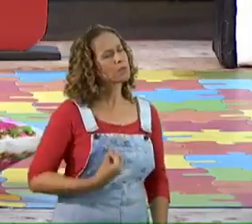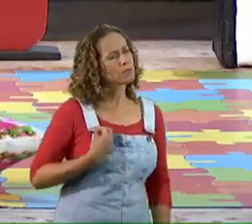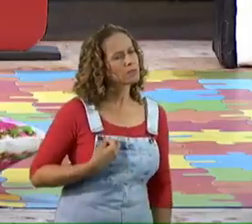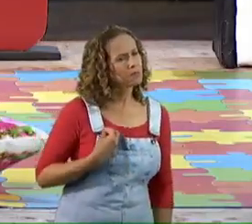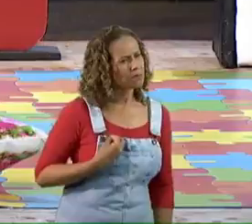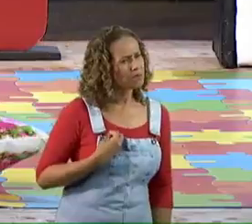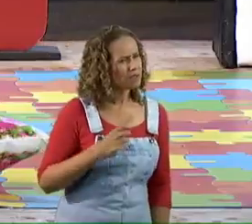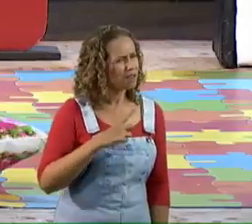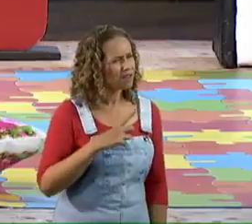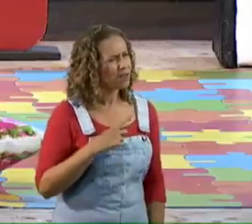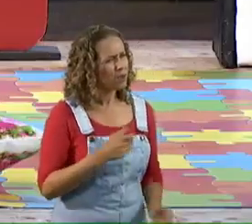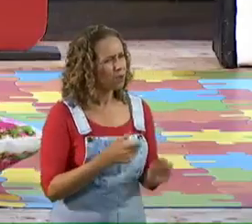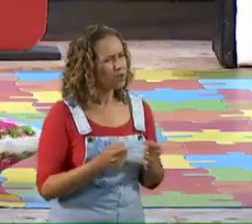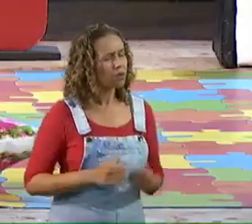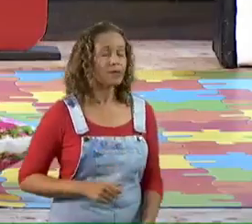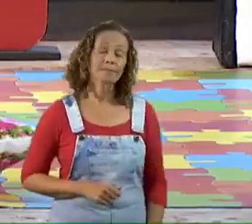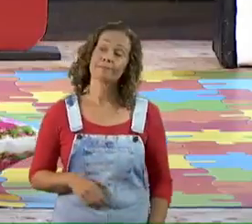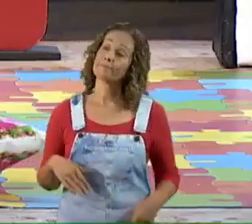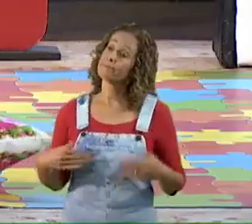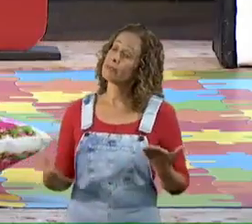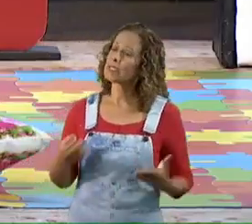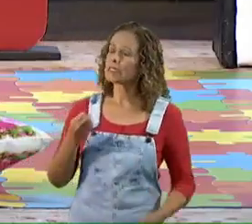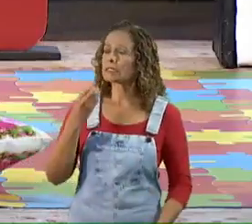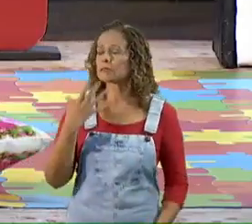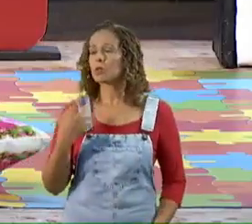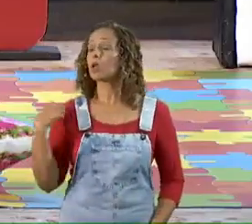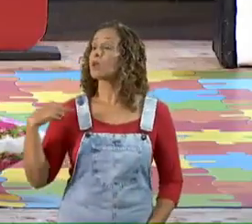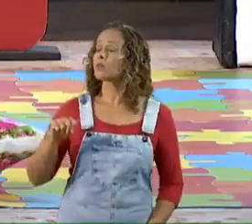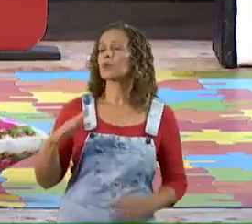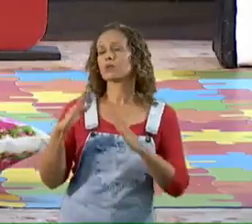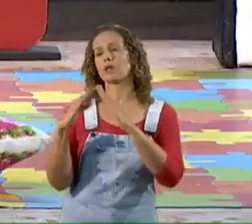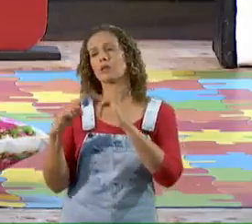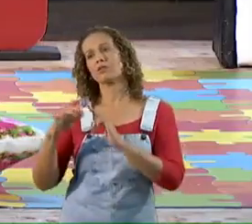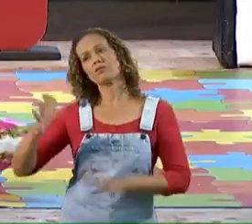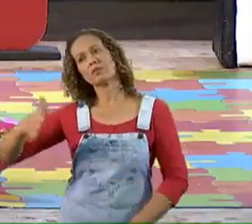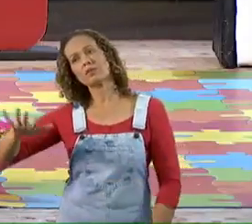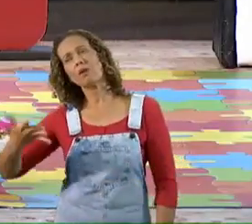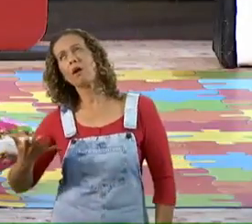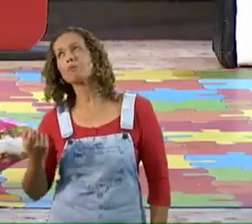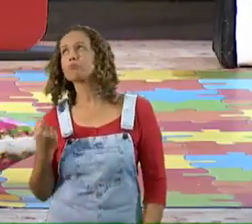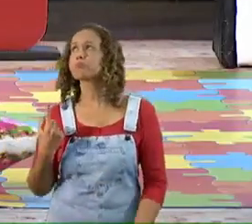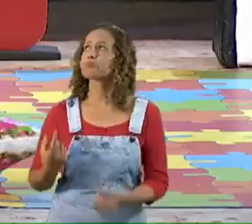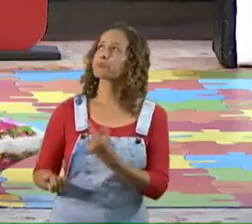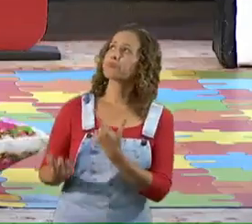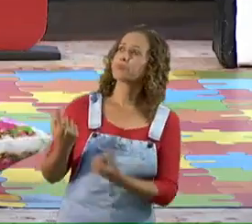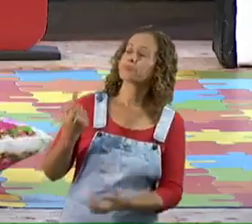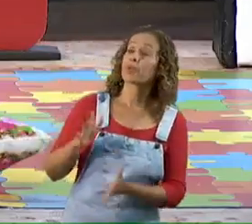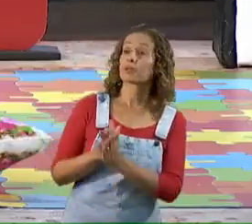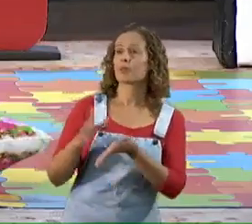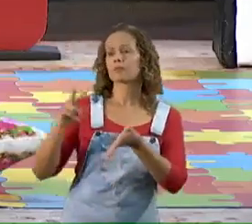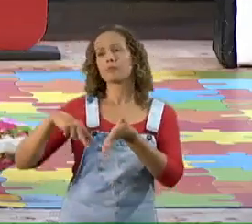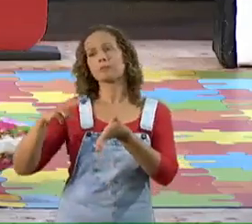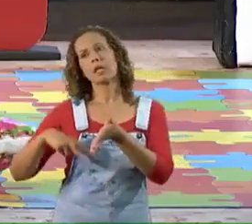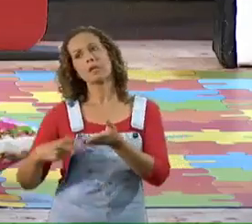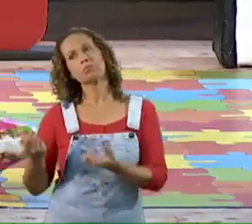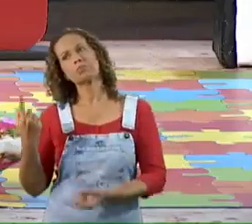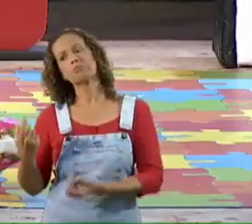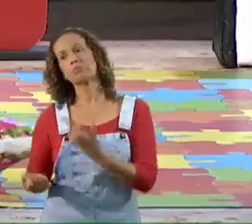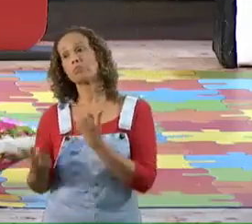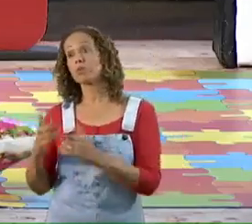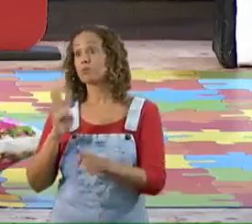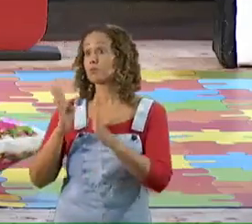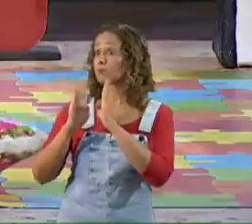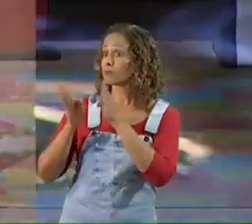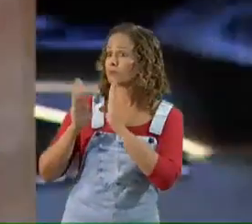vida? Bom, Deus, eu vou na igreja de vez em quando, eu leio a Bíblia às vezes, meu Facebook é cheio